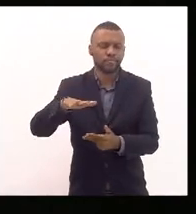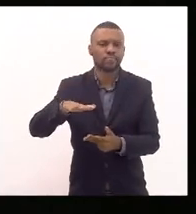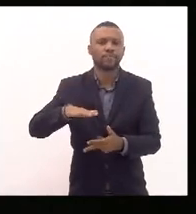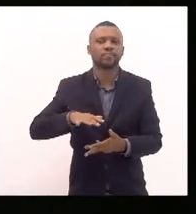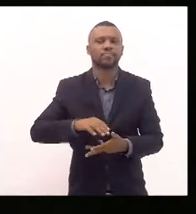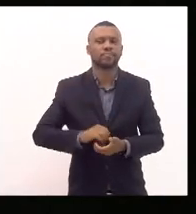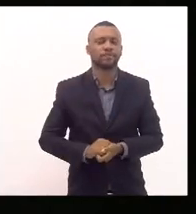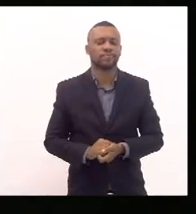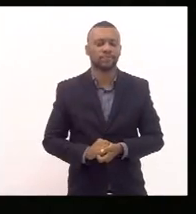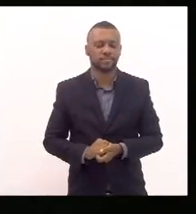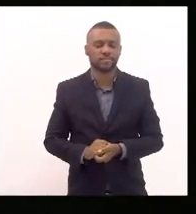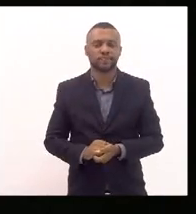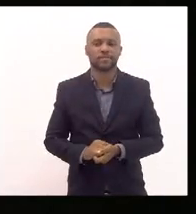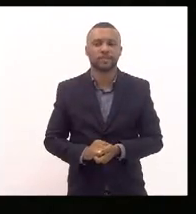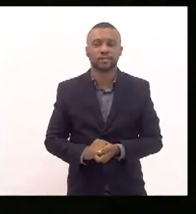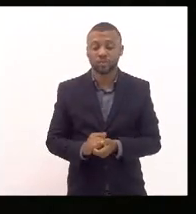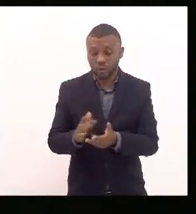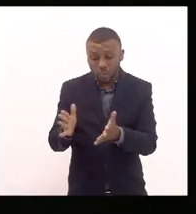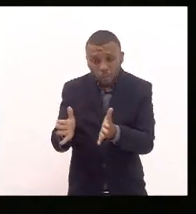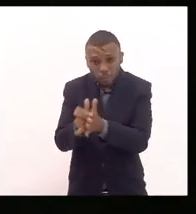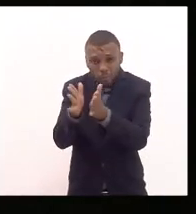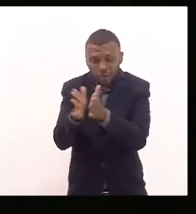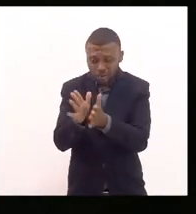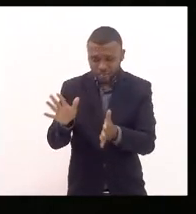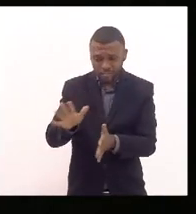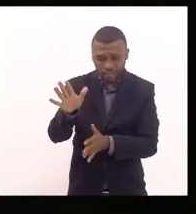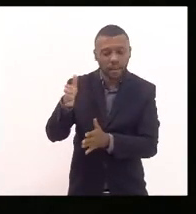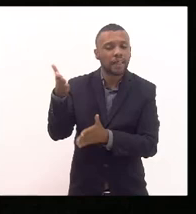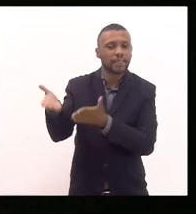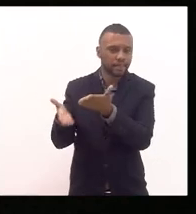a nossa população é tratada cotidianamente